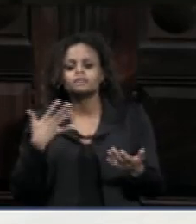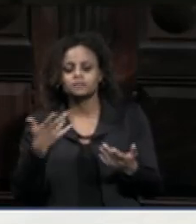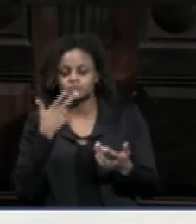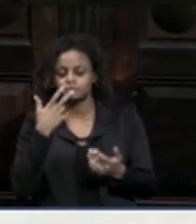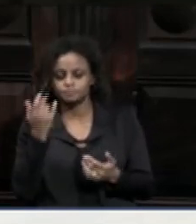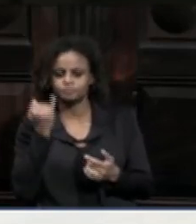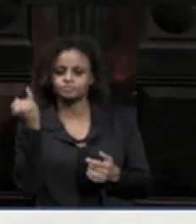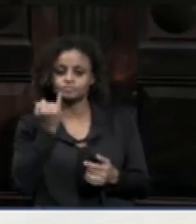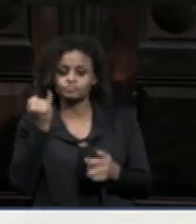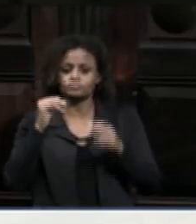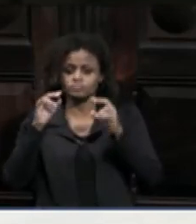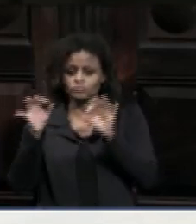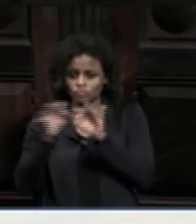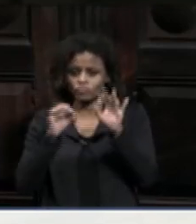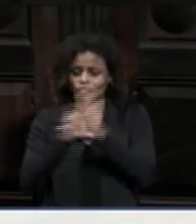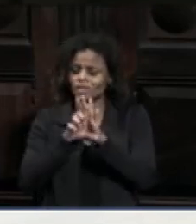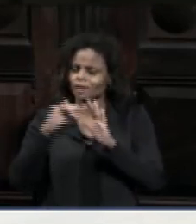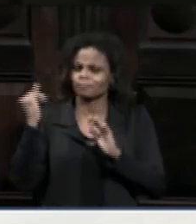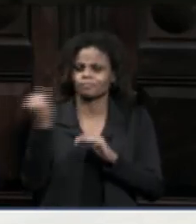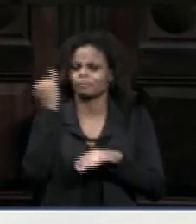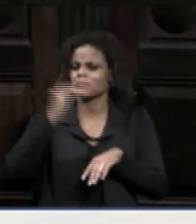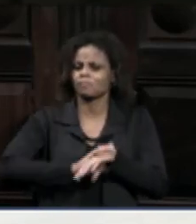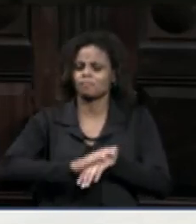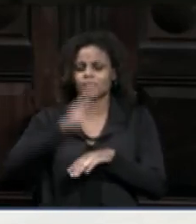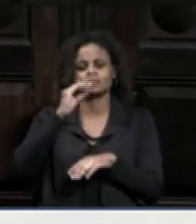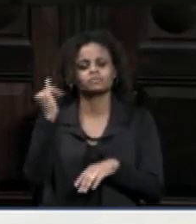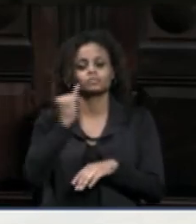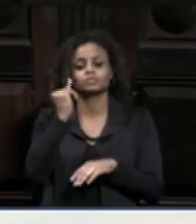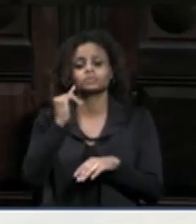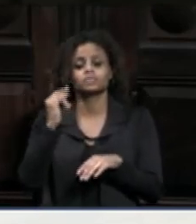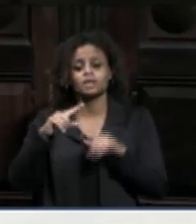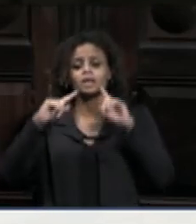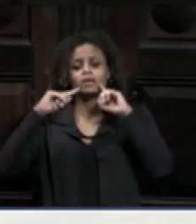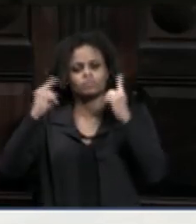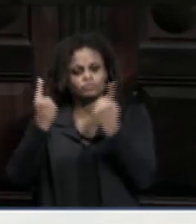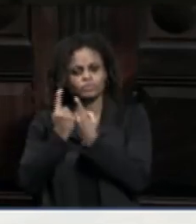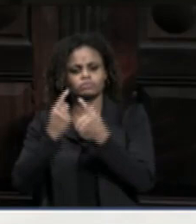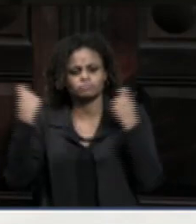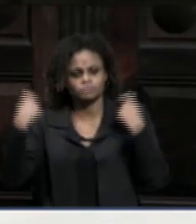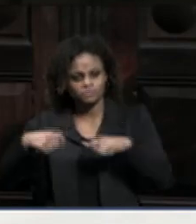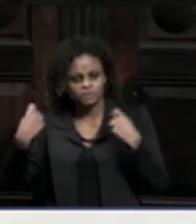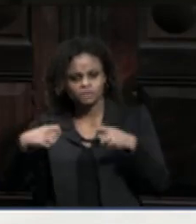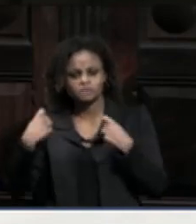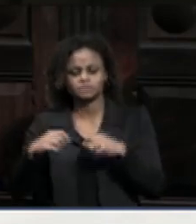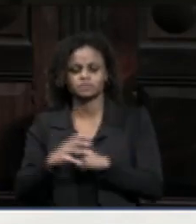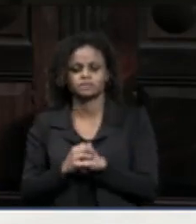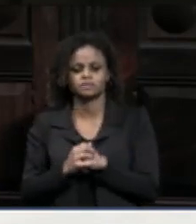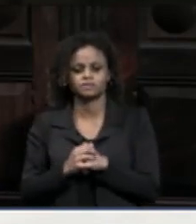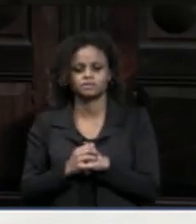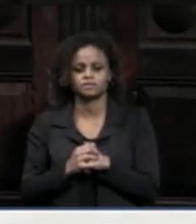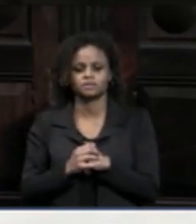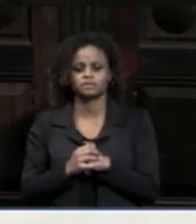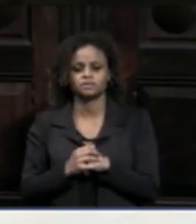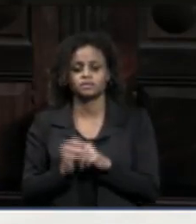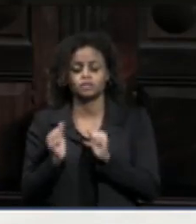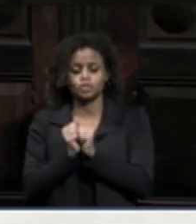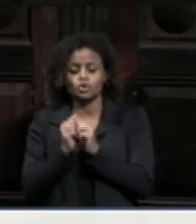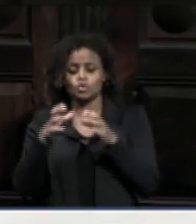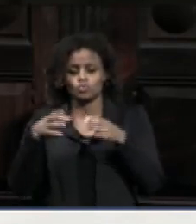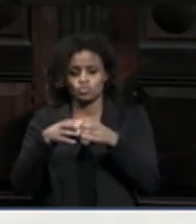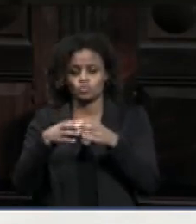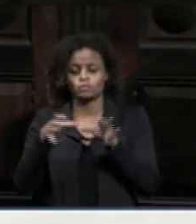relevante. A audiência deve ser feita na Comissão de